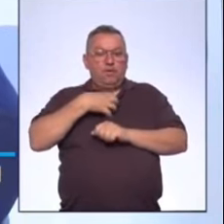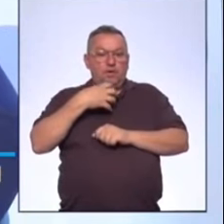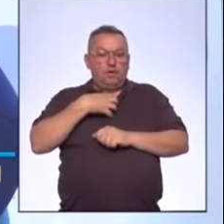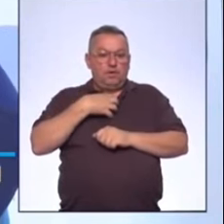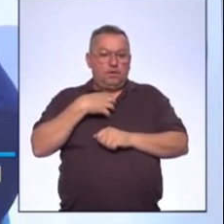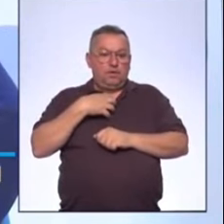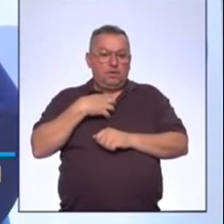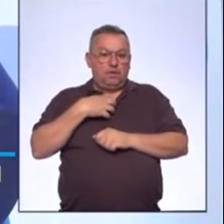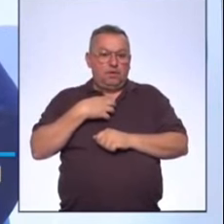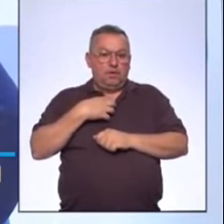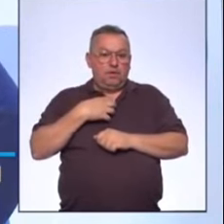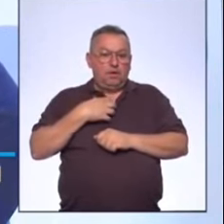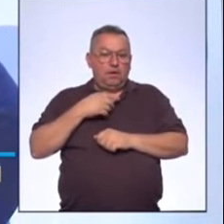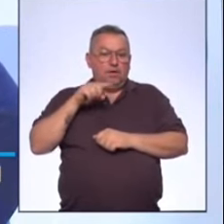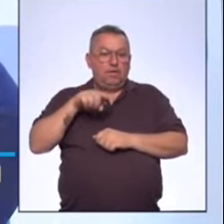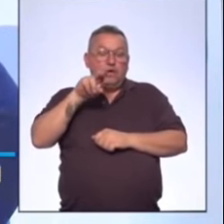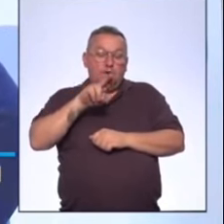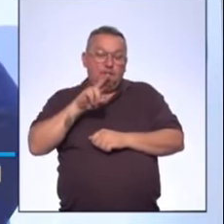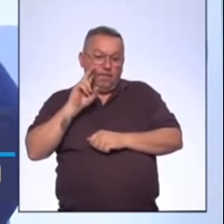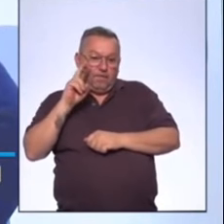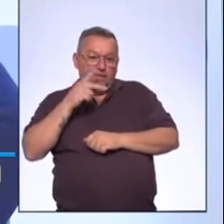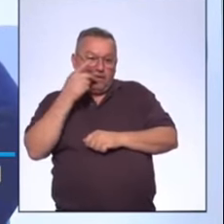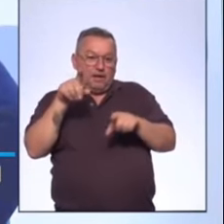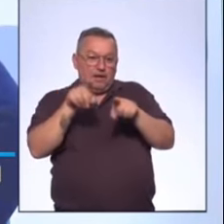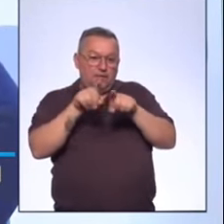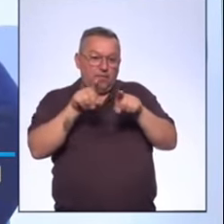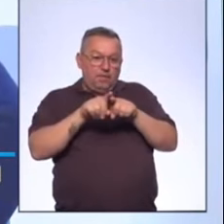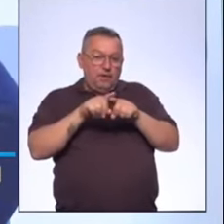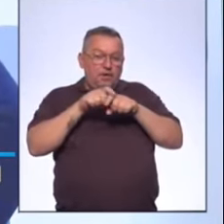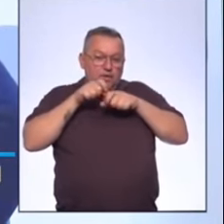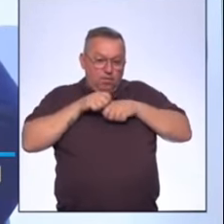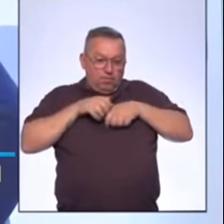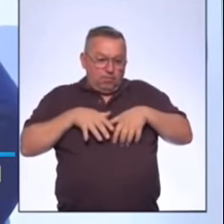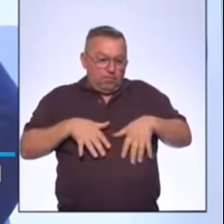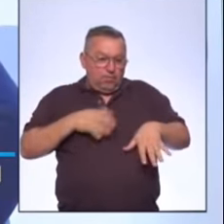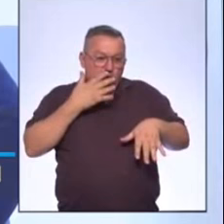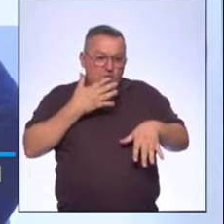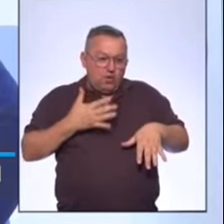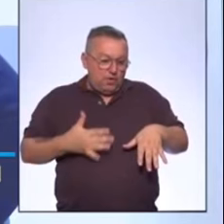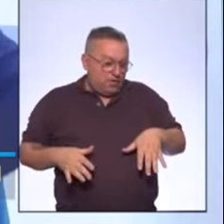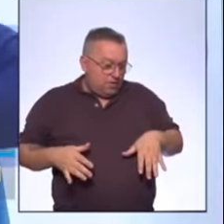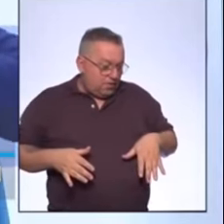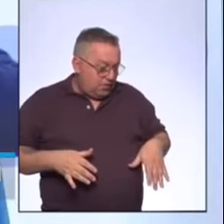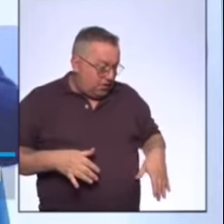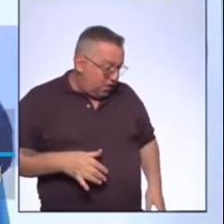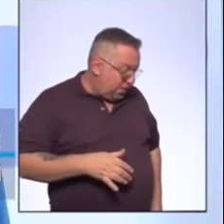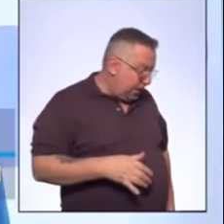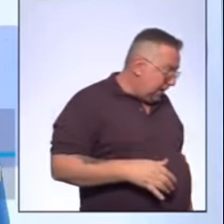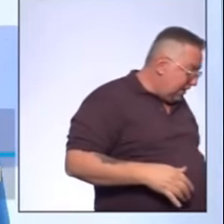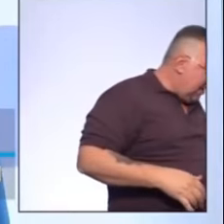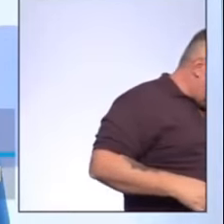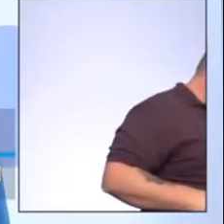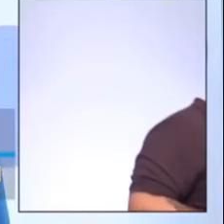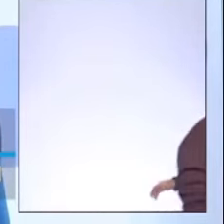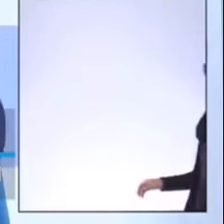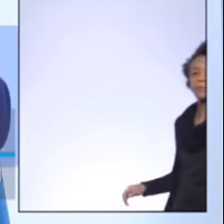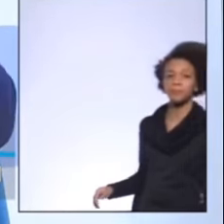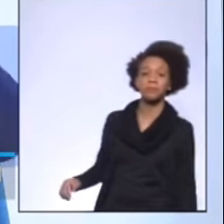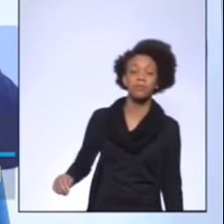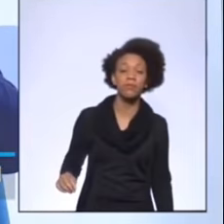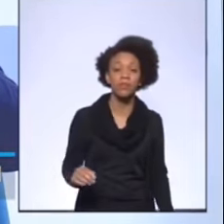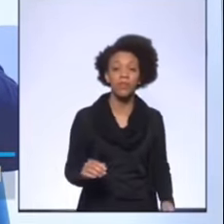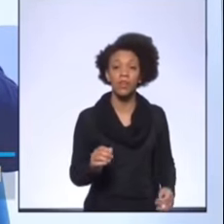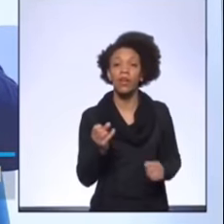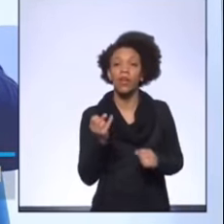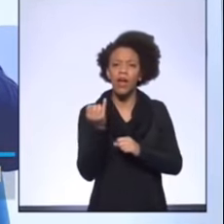geral, você ouviu ele falar aí também da circulação do sangue, da oxigenação. Tem uma coisa que é importante e faz